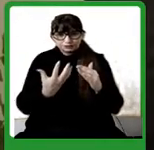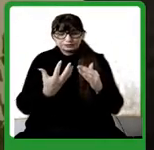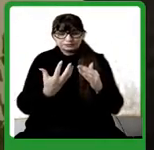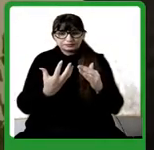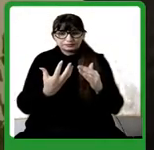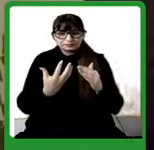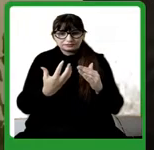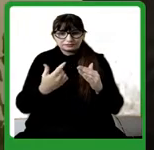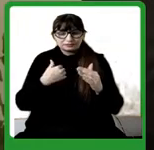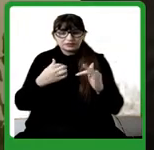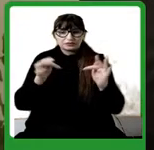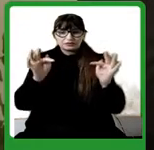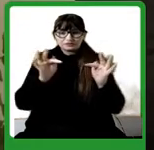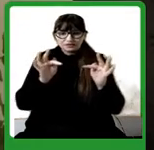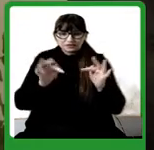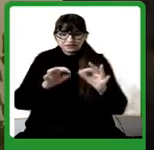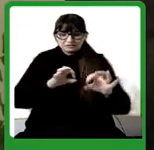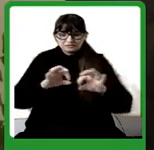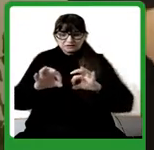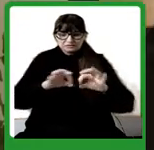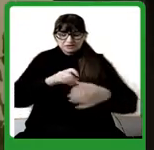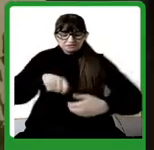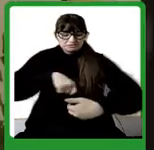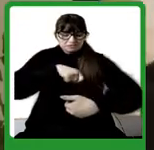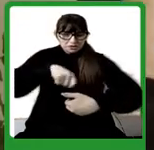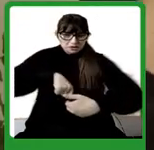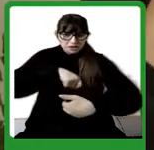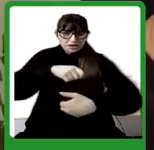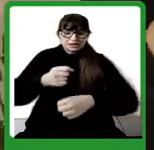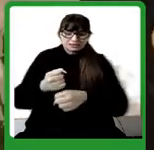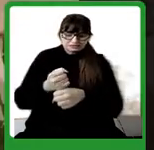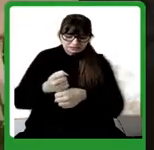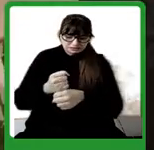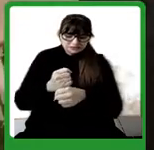muito feliz, prepararam até polenta, salame, torresmo.